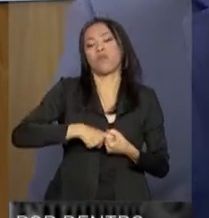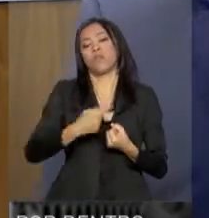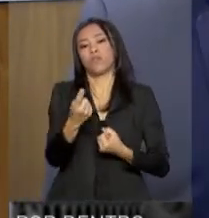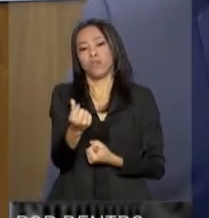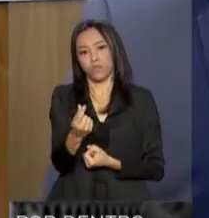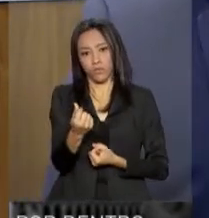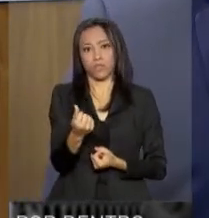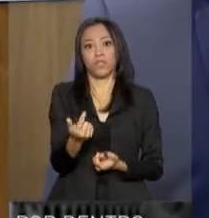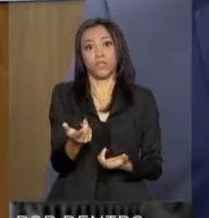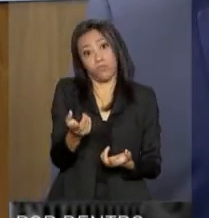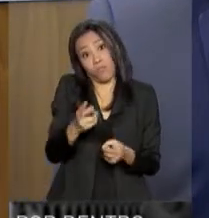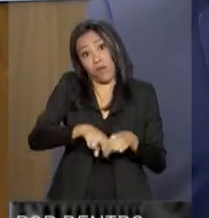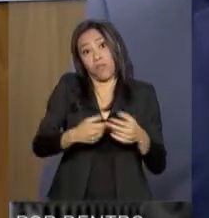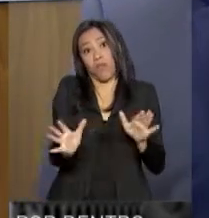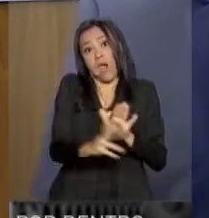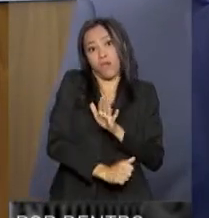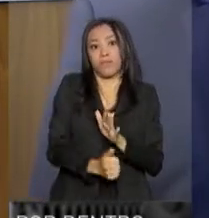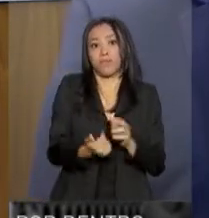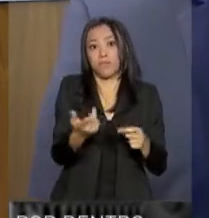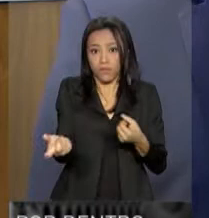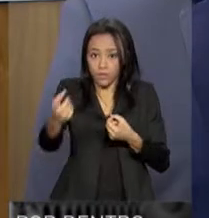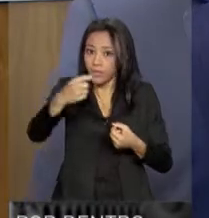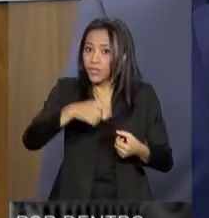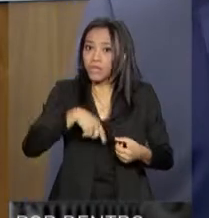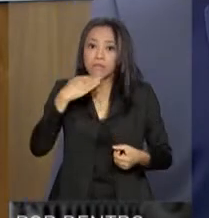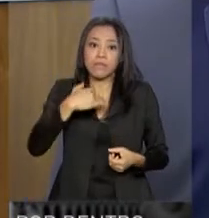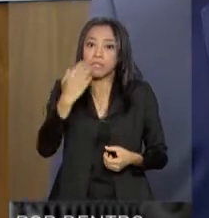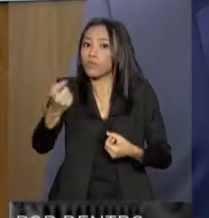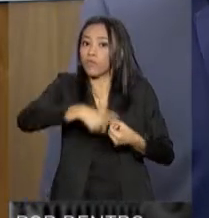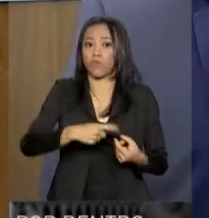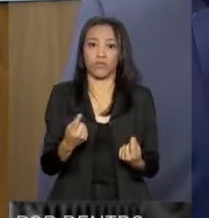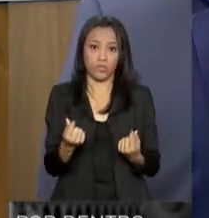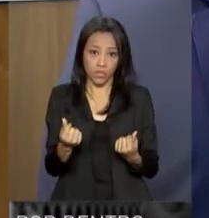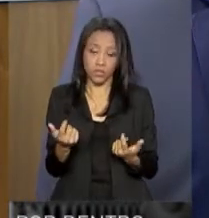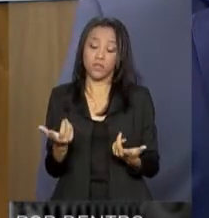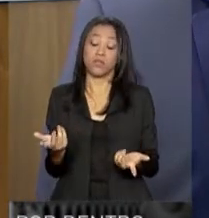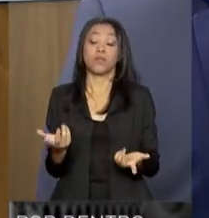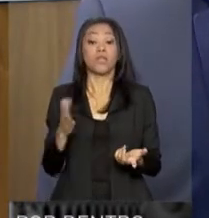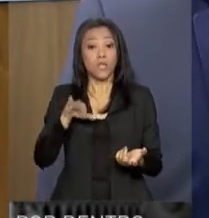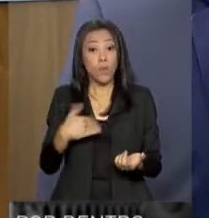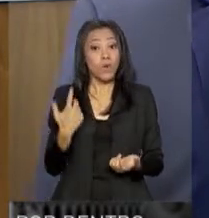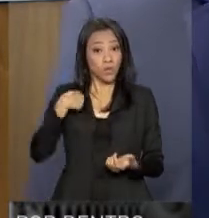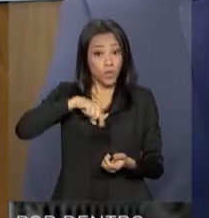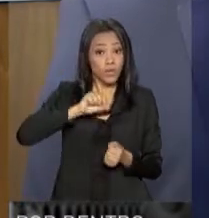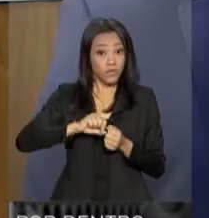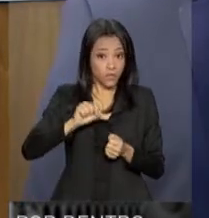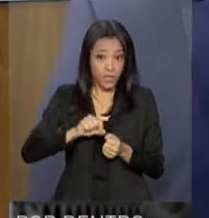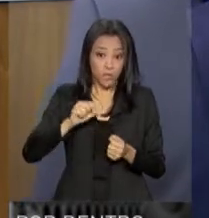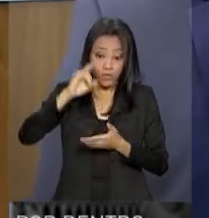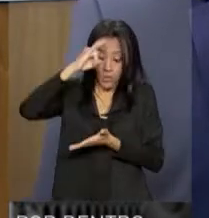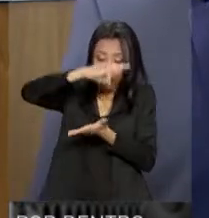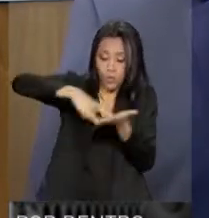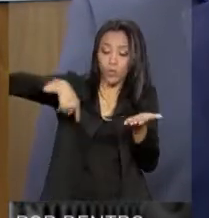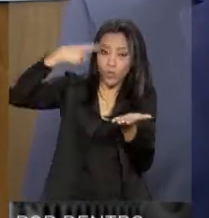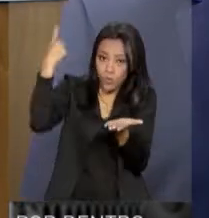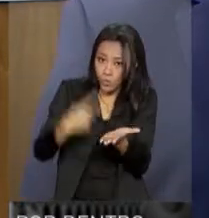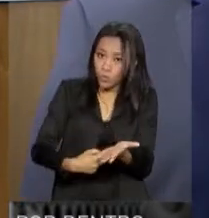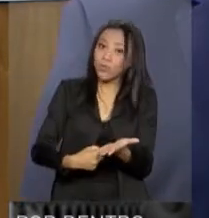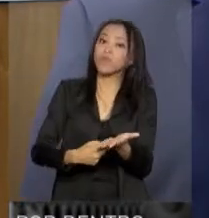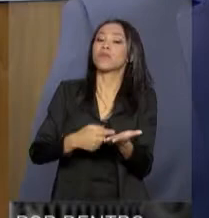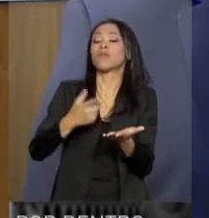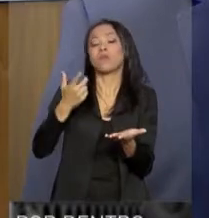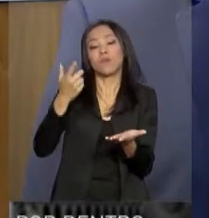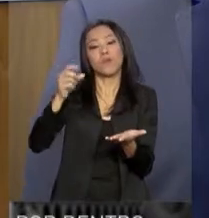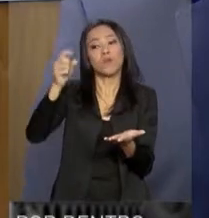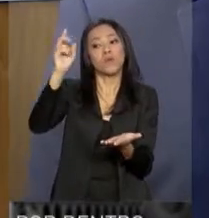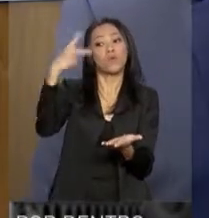em caso de corrupção e nós temos um incremento significativo quando realizamos os acordos de leniência e principalmente o compromisso da